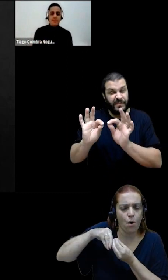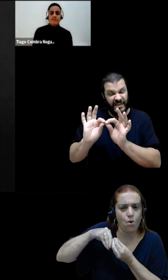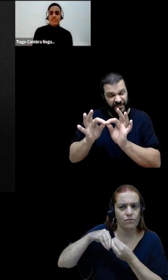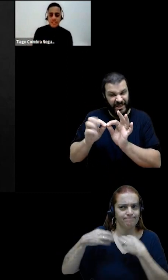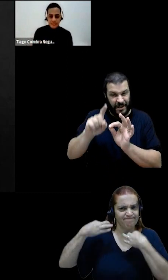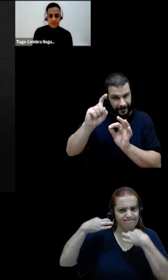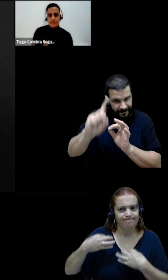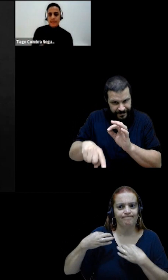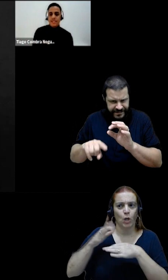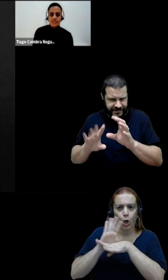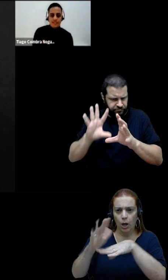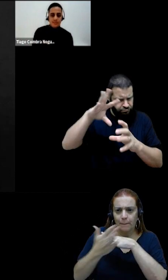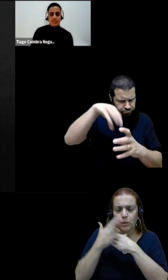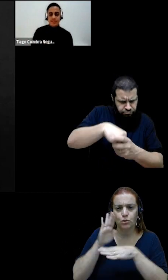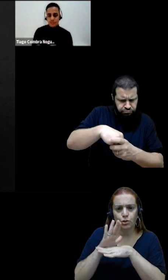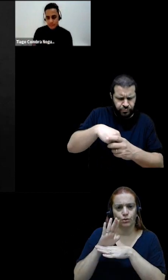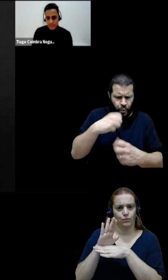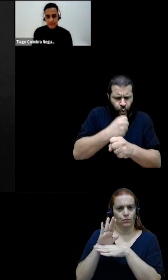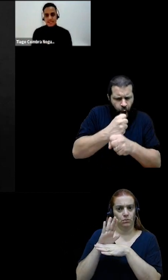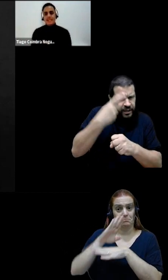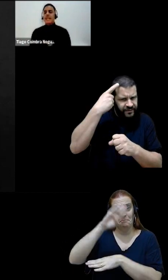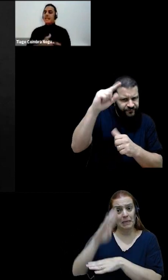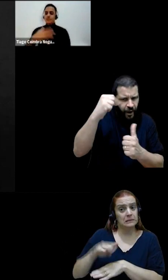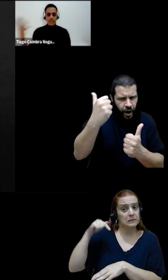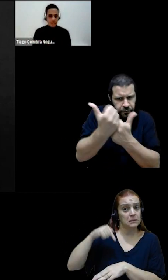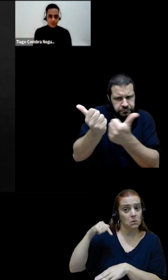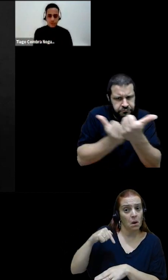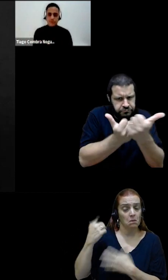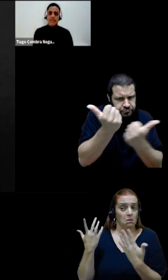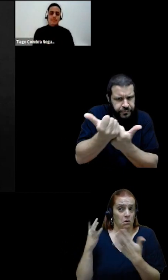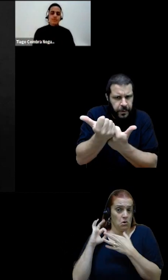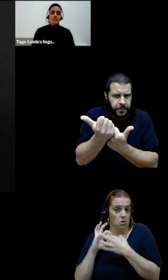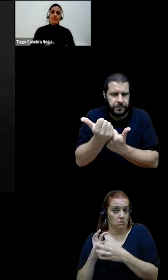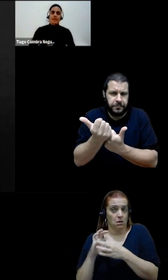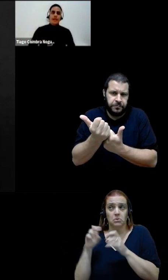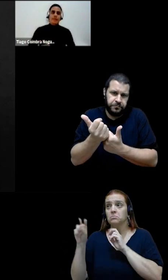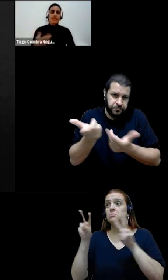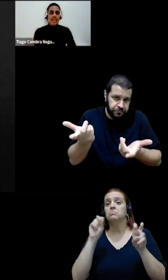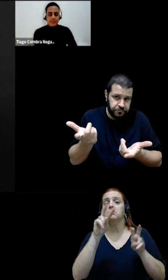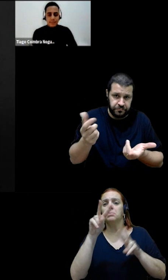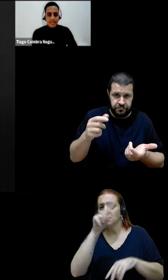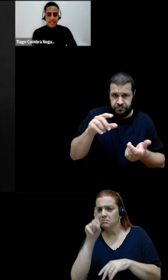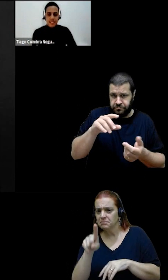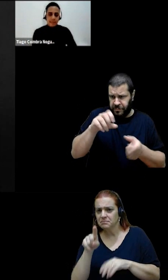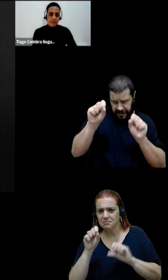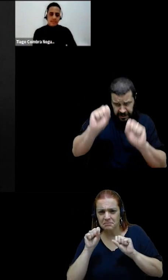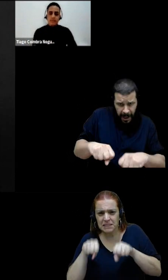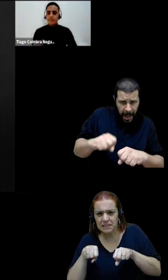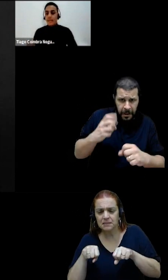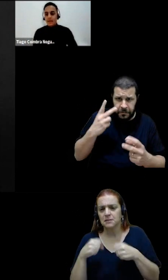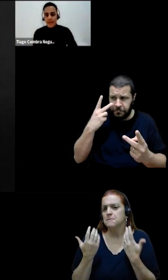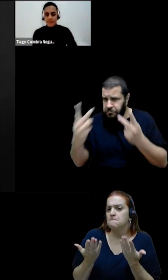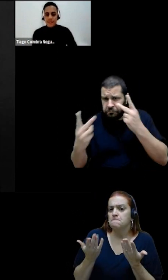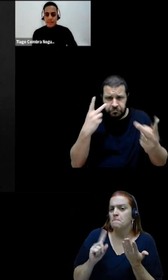de forma efetiva e colaborativa, no contexto brasileiro e em outros contextos, por que o trabalho em equipe, por